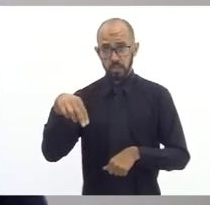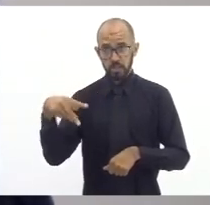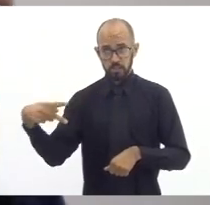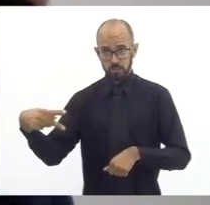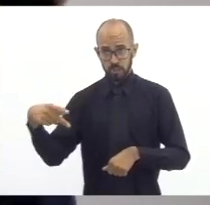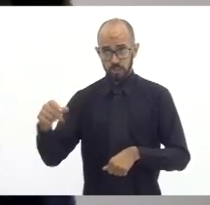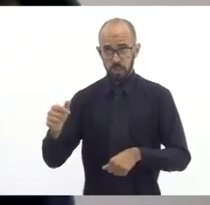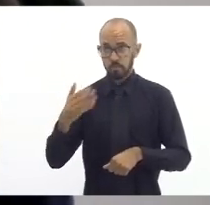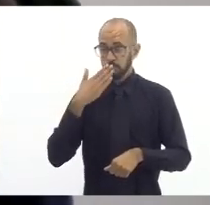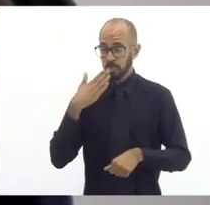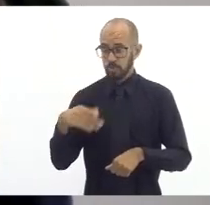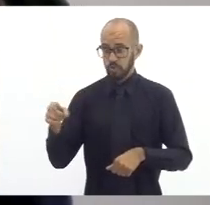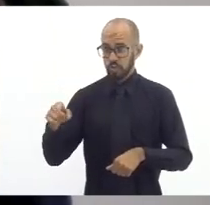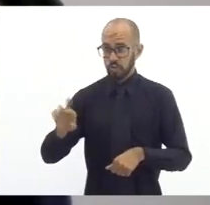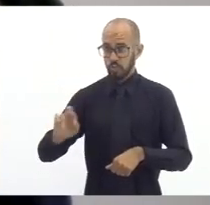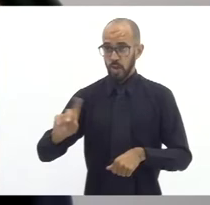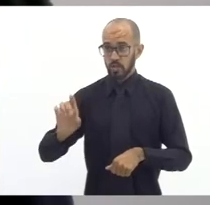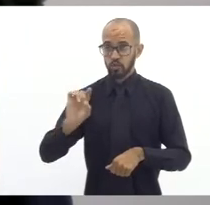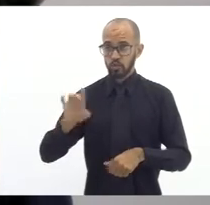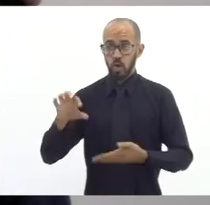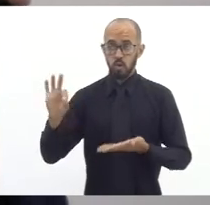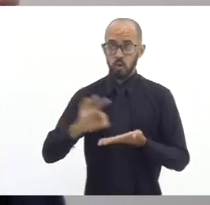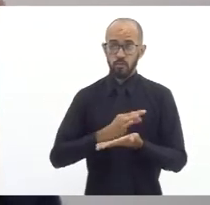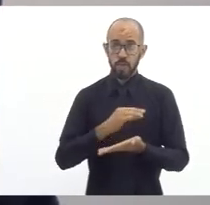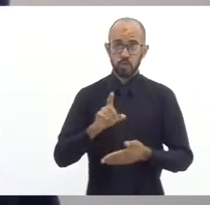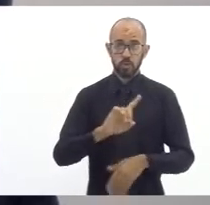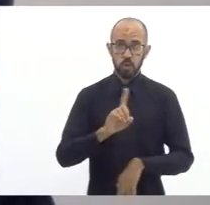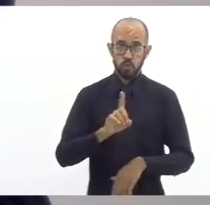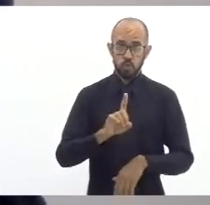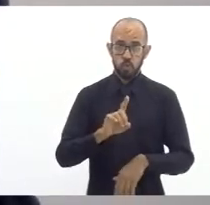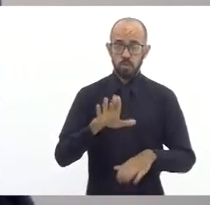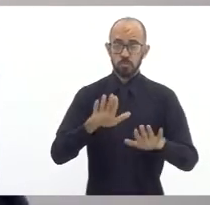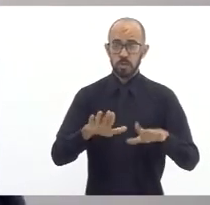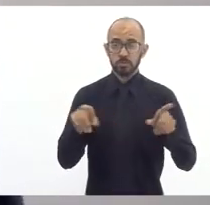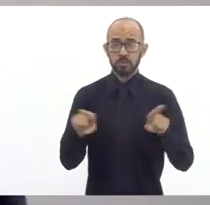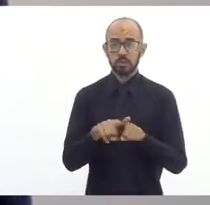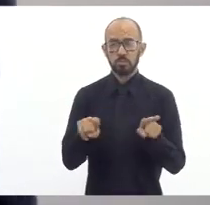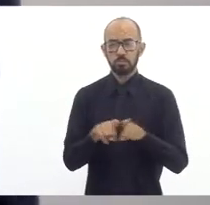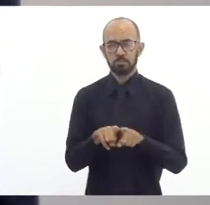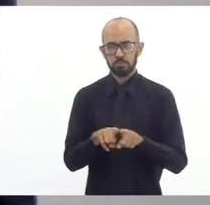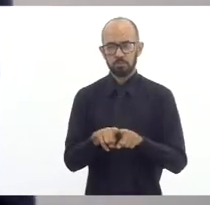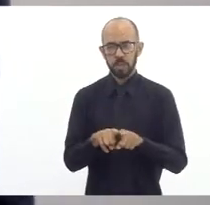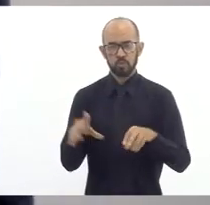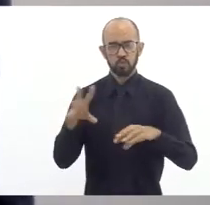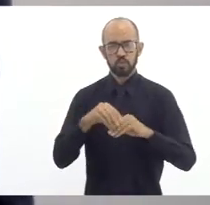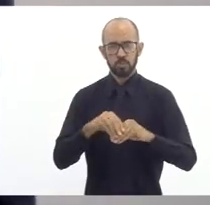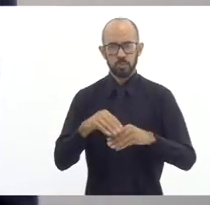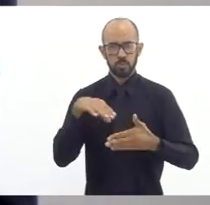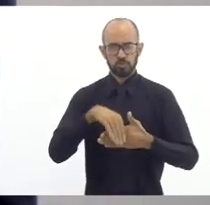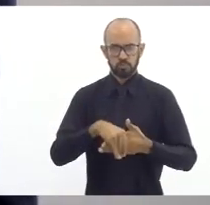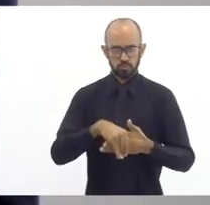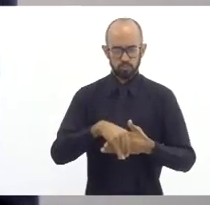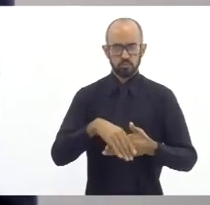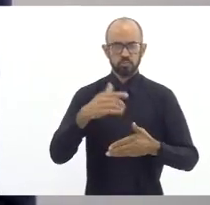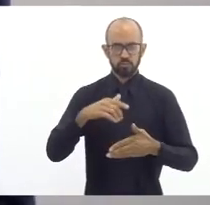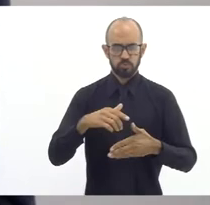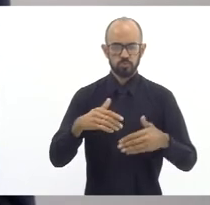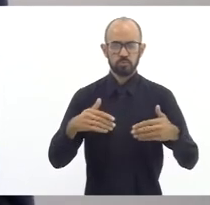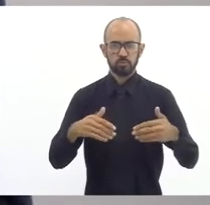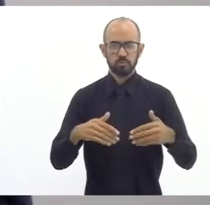convênio, eu queria que fosse não só o convênio, mas também os aditivos correspondentes.